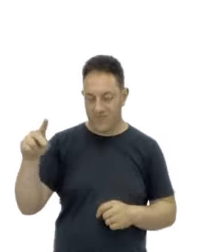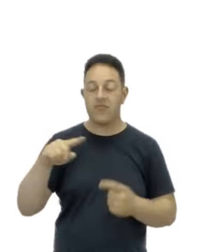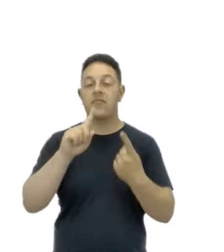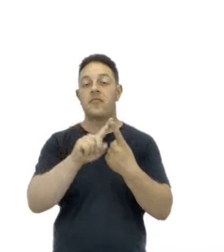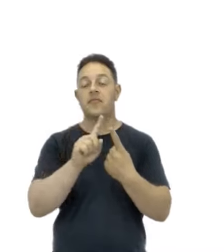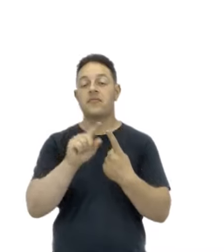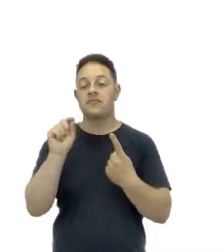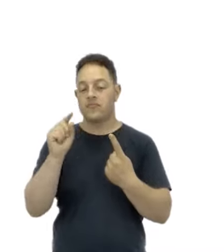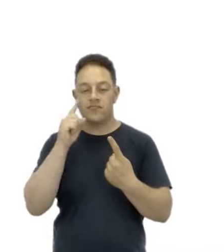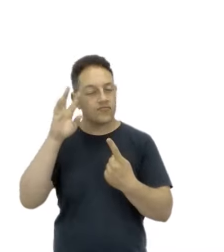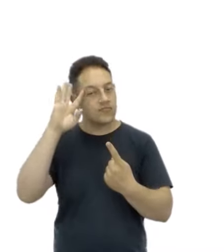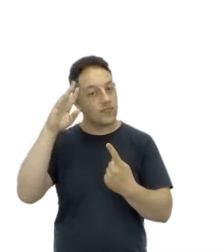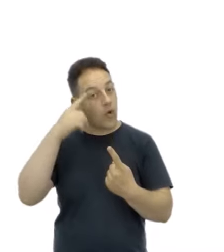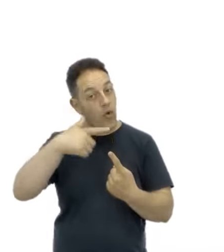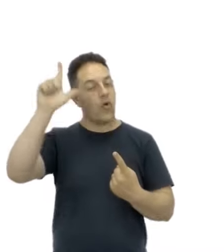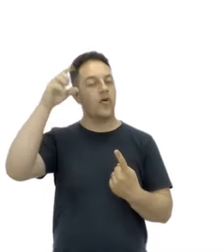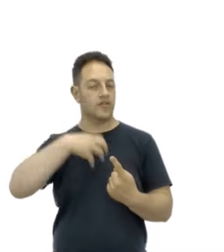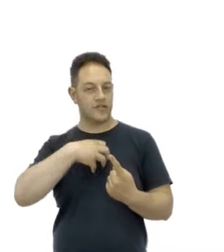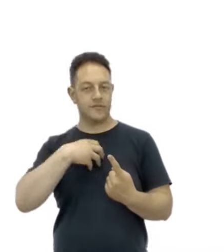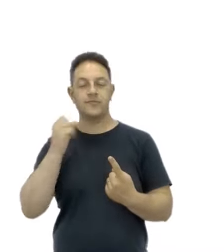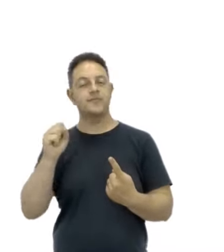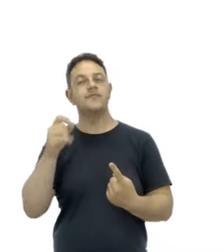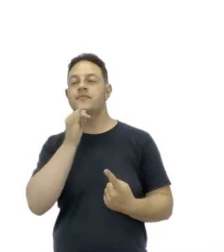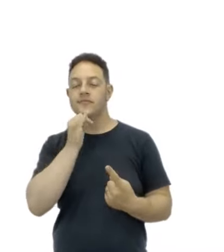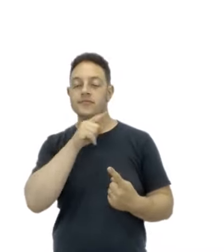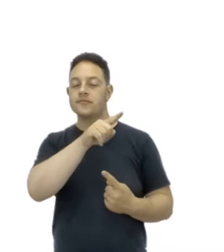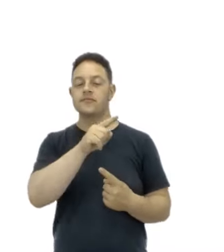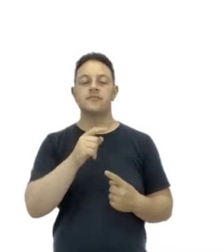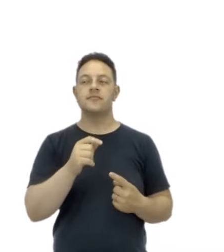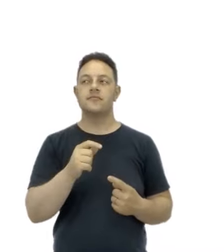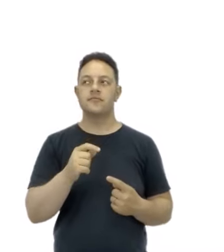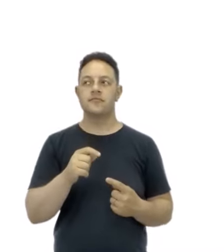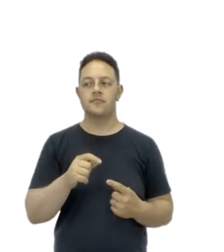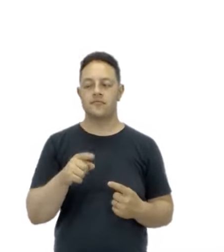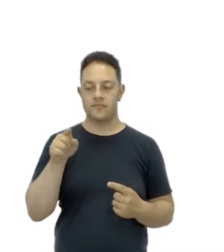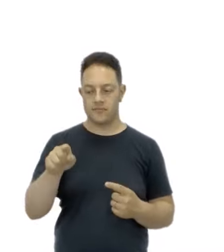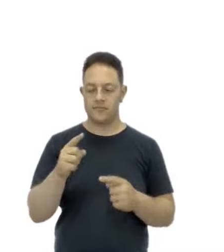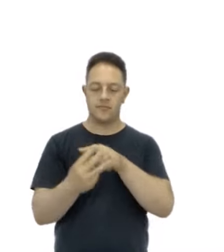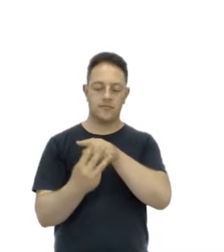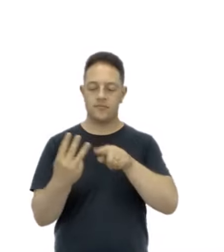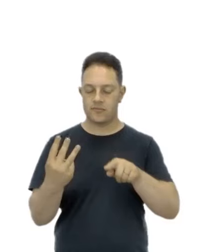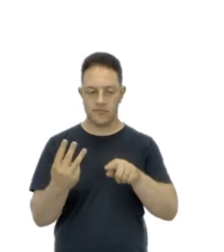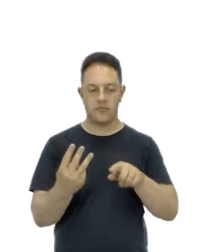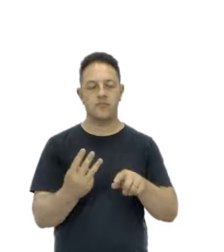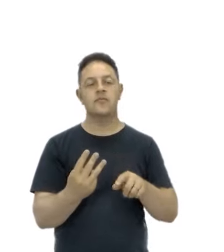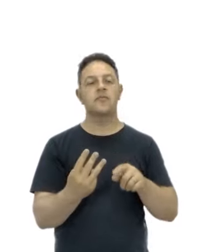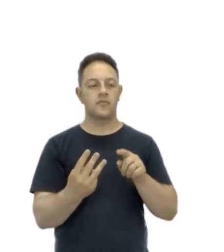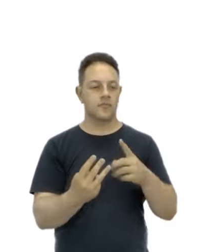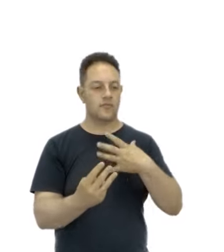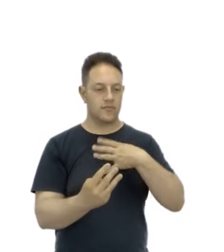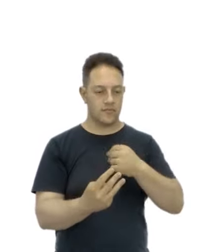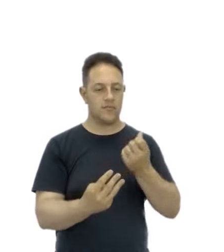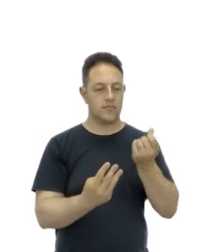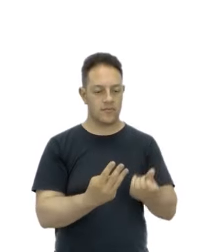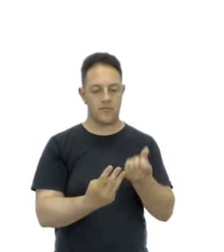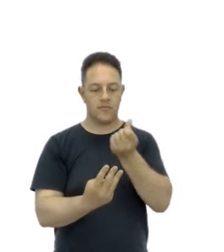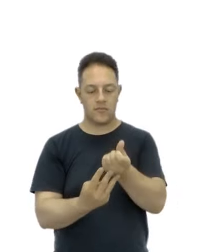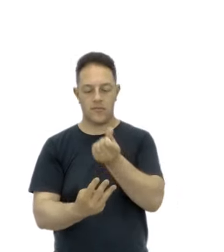primeira maneira de pensamento, eles podem pensar quantas vezes adicionar os 6 para resultar em